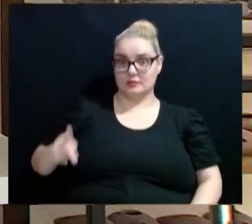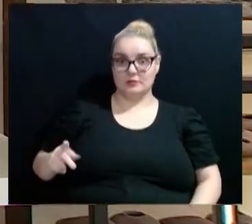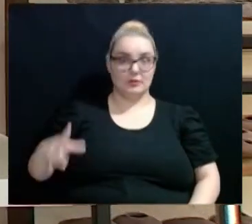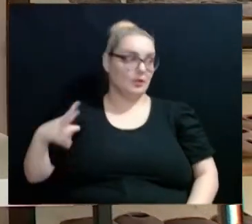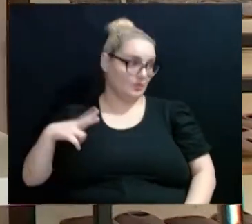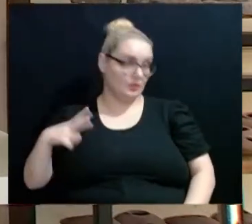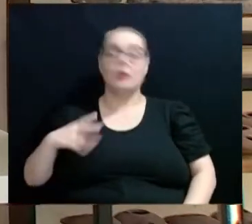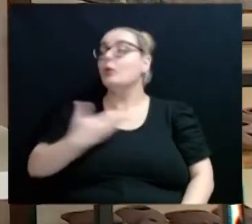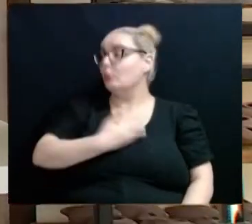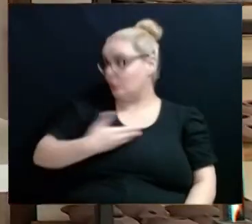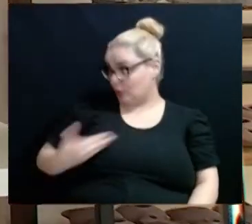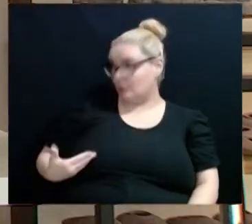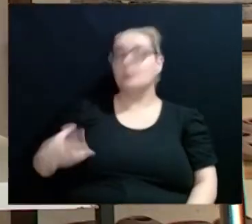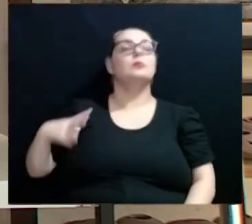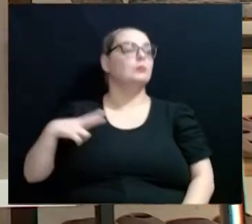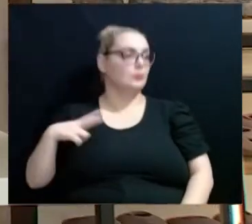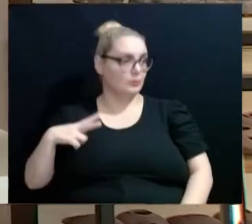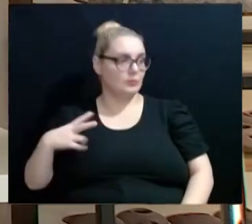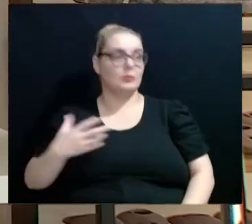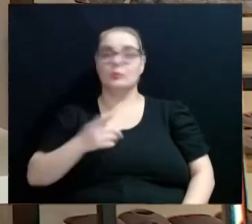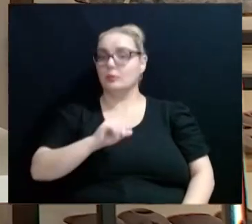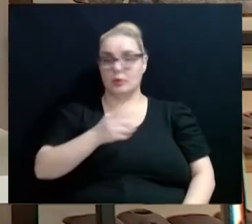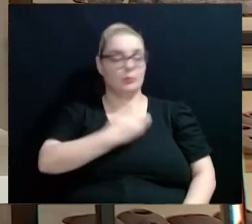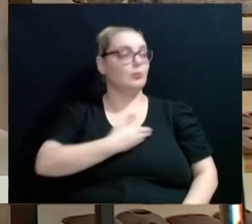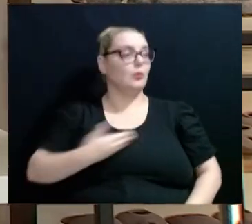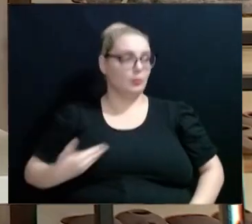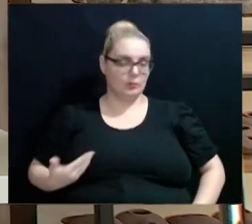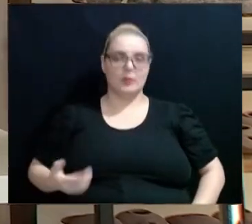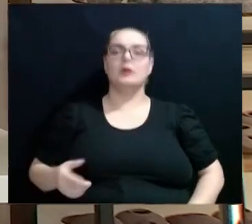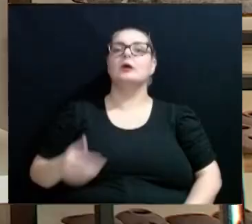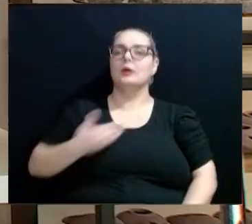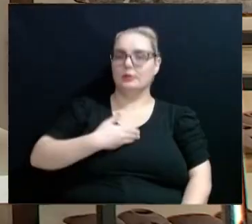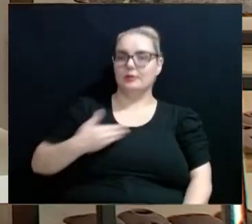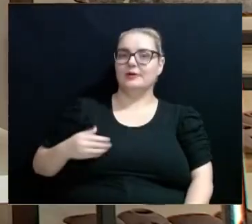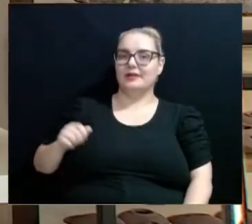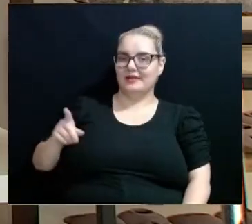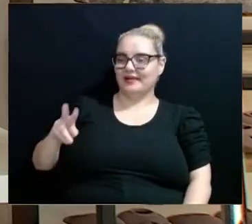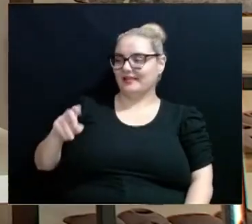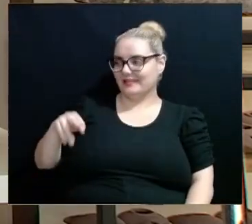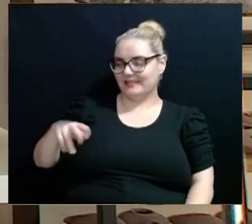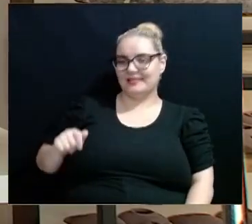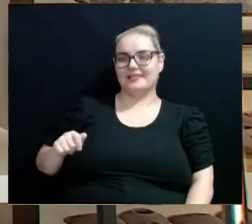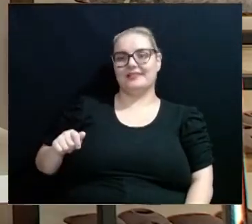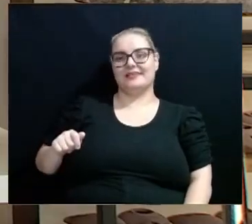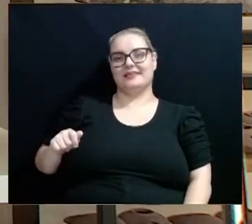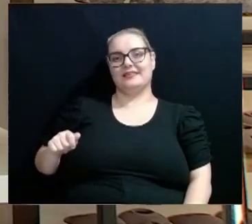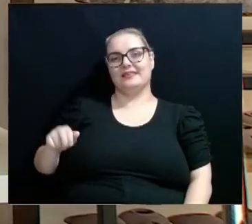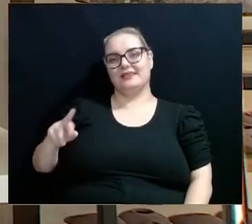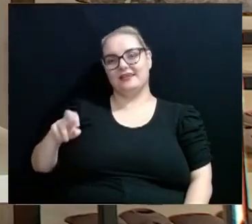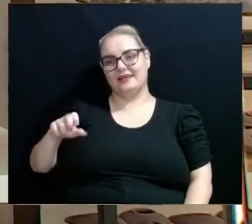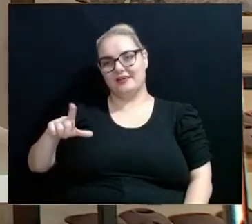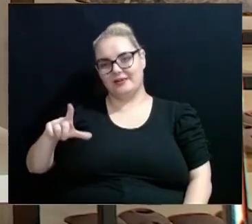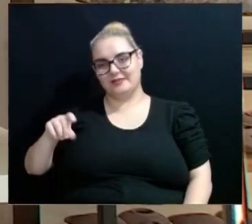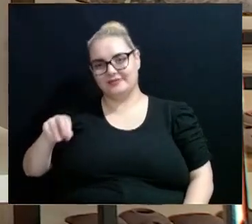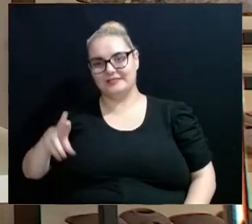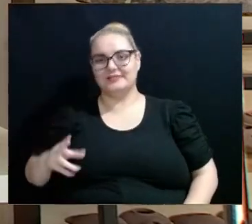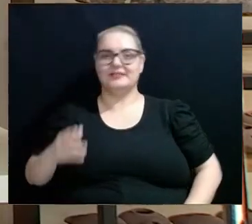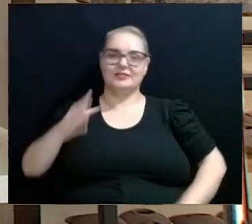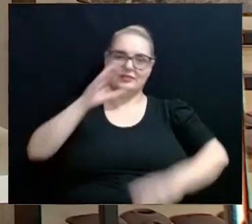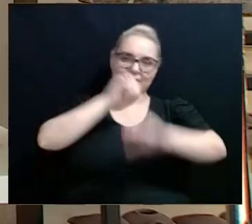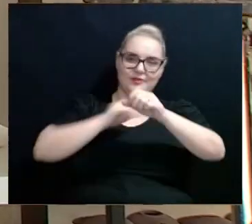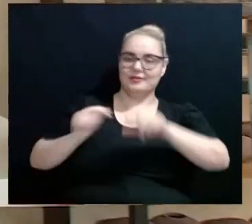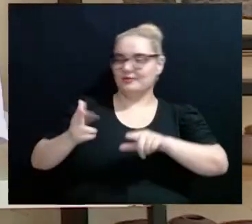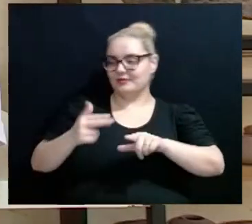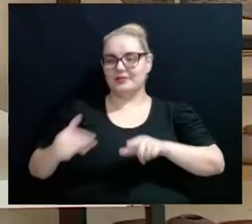ali envolvido com desenho. Um ponto muito interessante foi uma professora da escola, Escola da privada escola ou pública? pública, Pública.